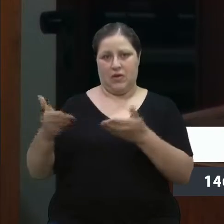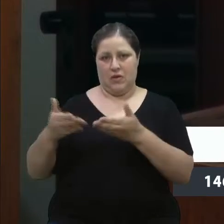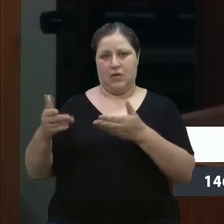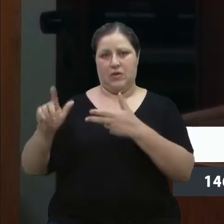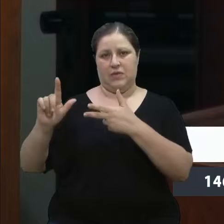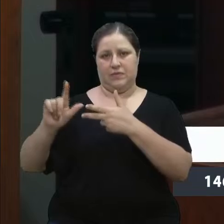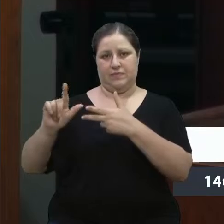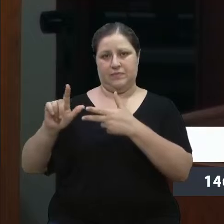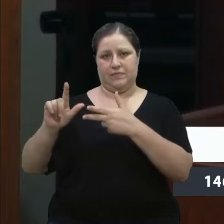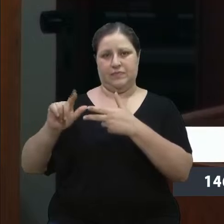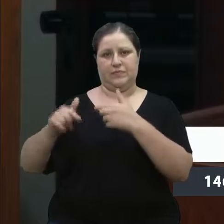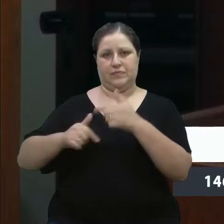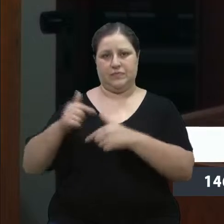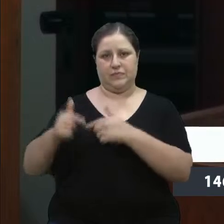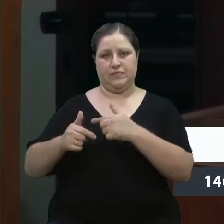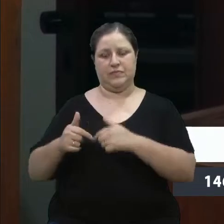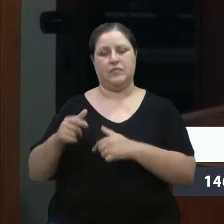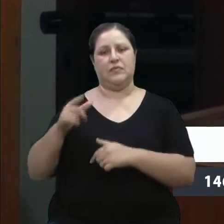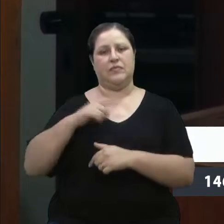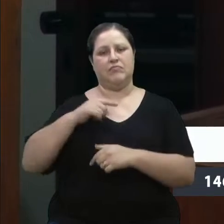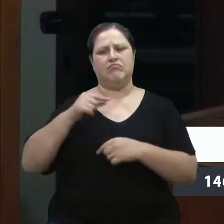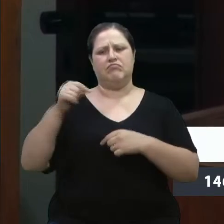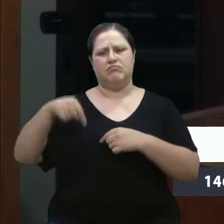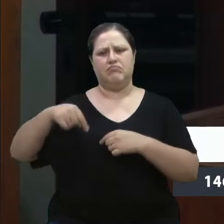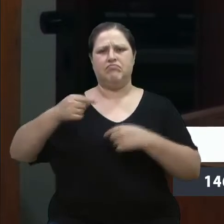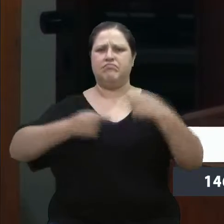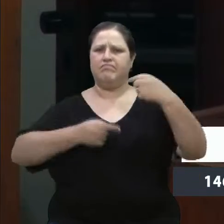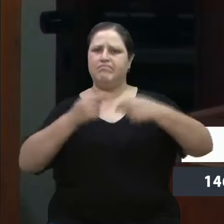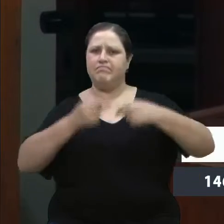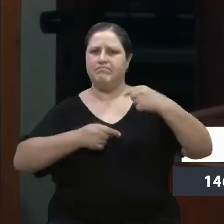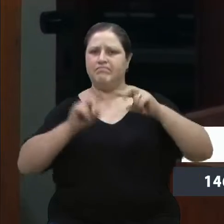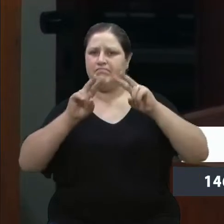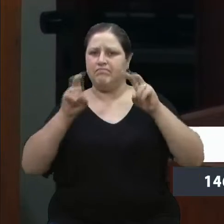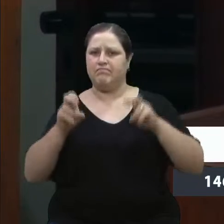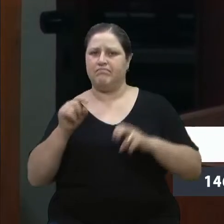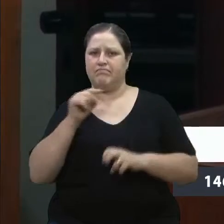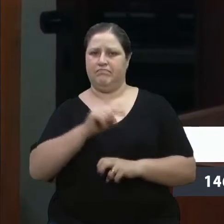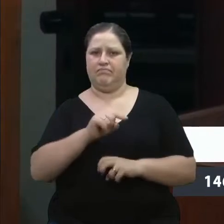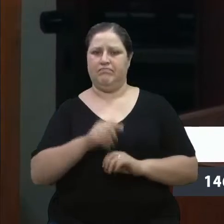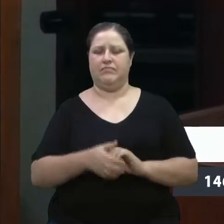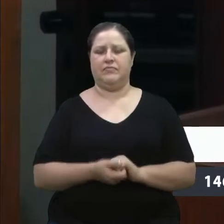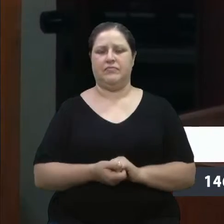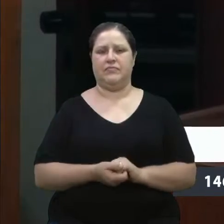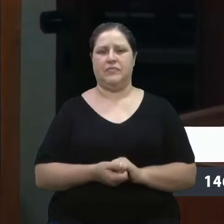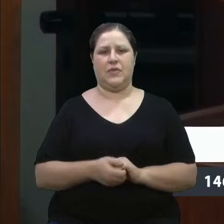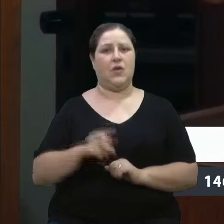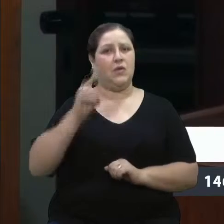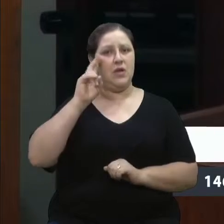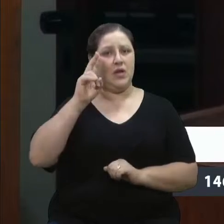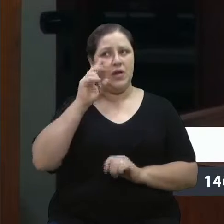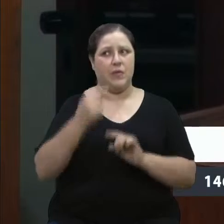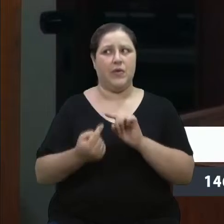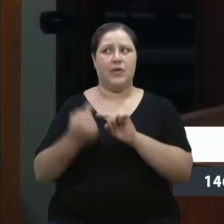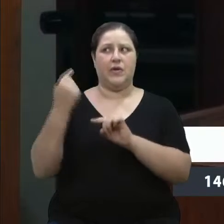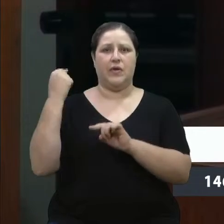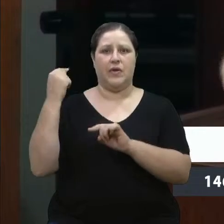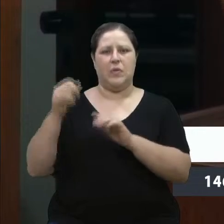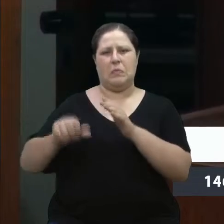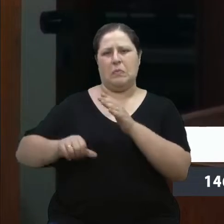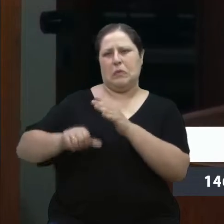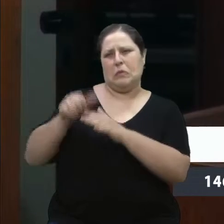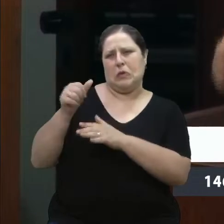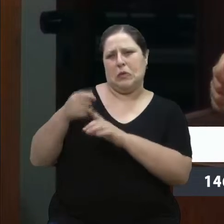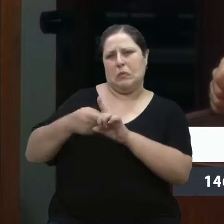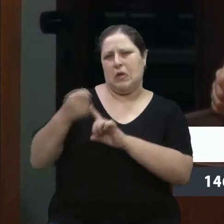legislatura, temos discutido esse tema. E eu lembro muito bem que a época dos primeiro ou segundo